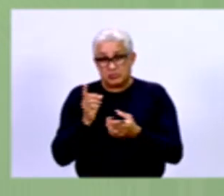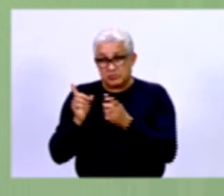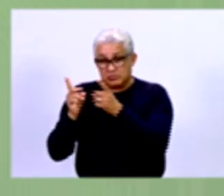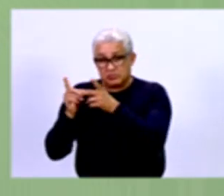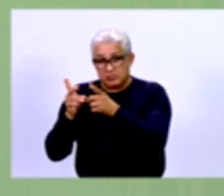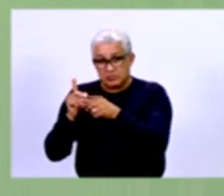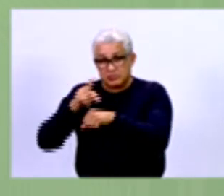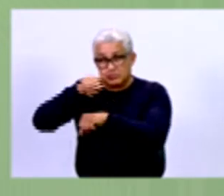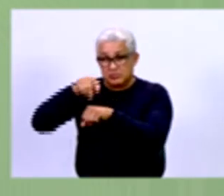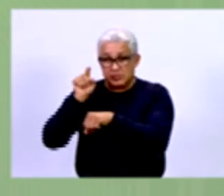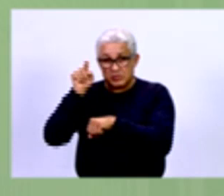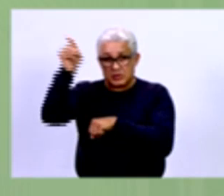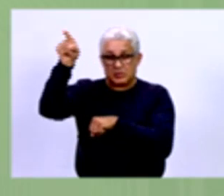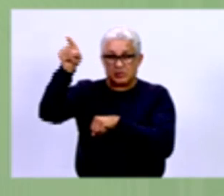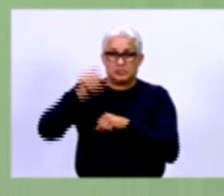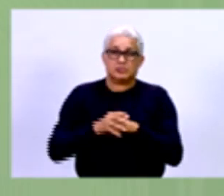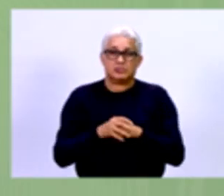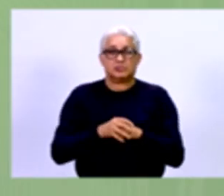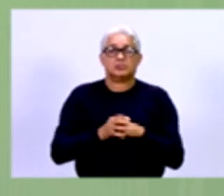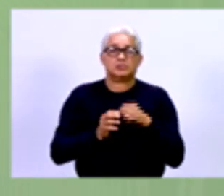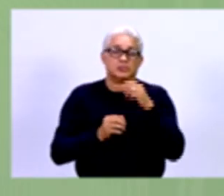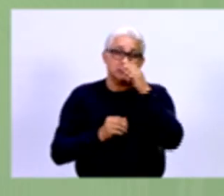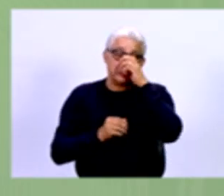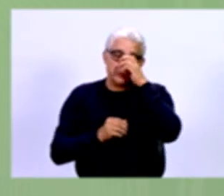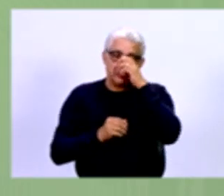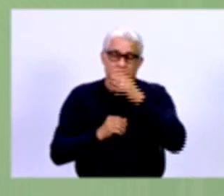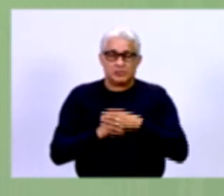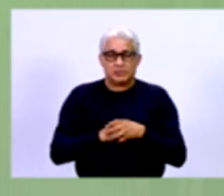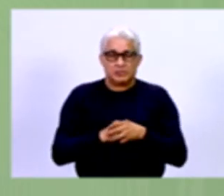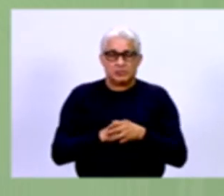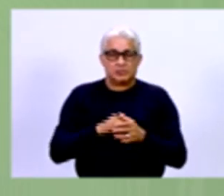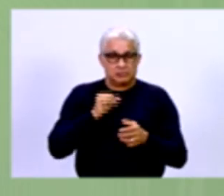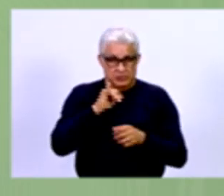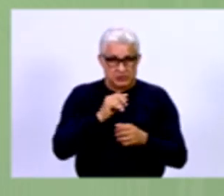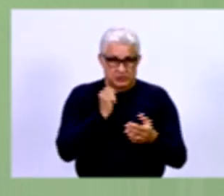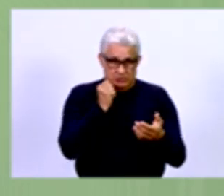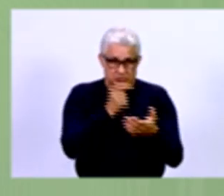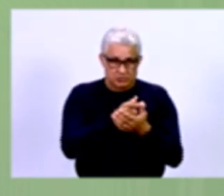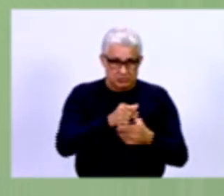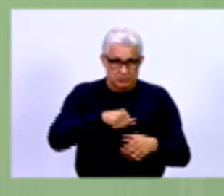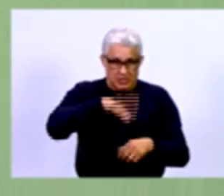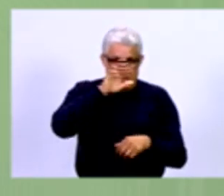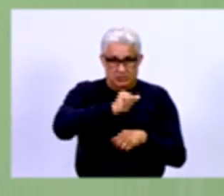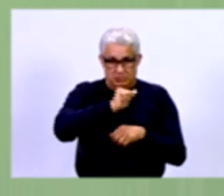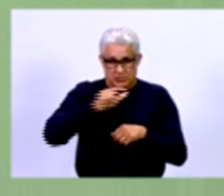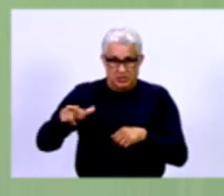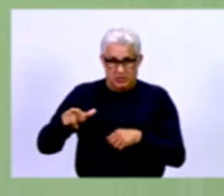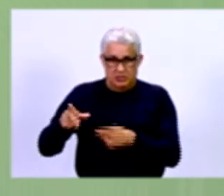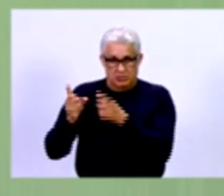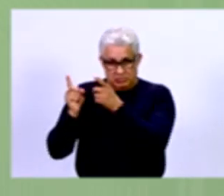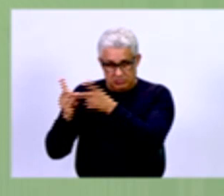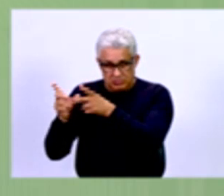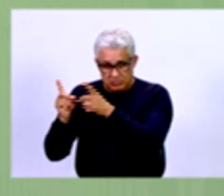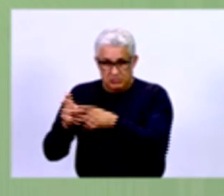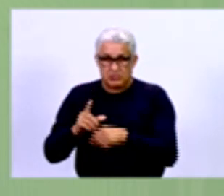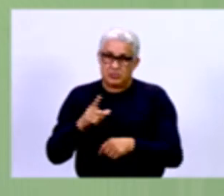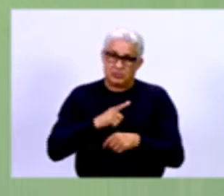exterior, né? Então, se ele comprou mais do que vendeu,